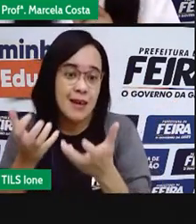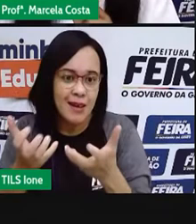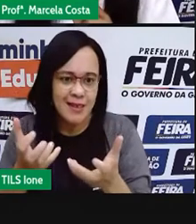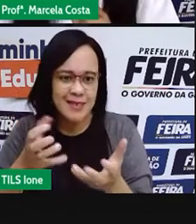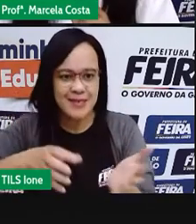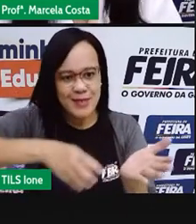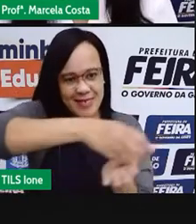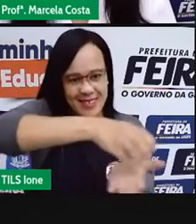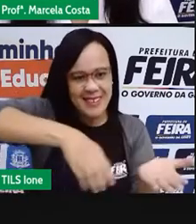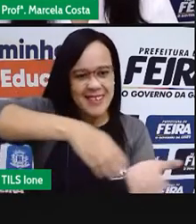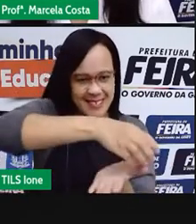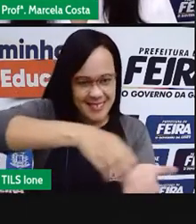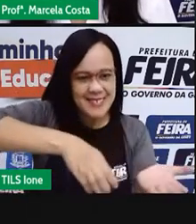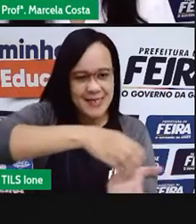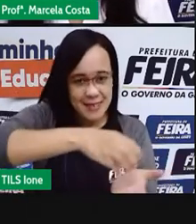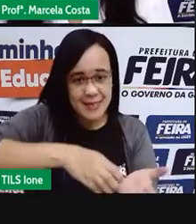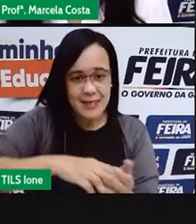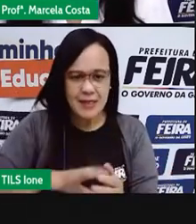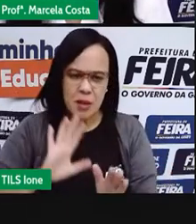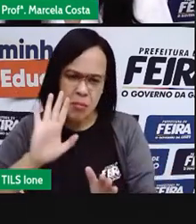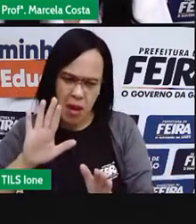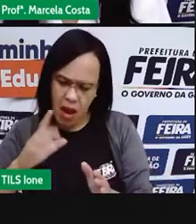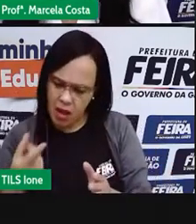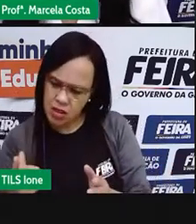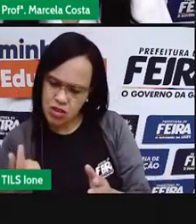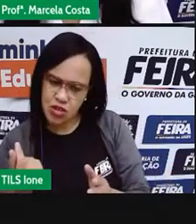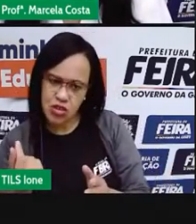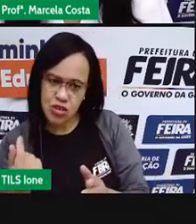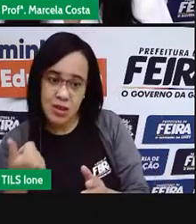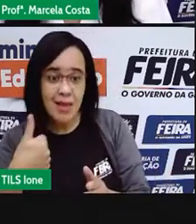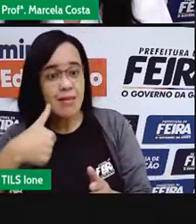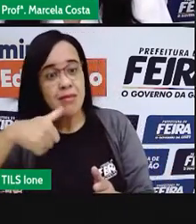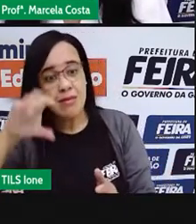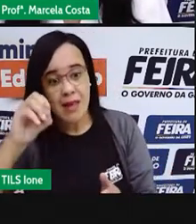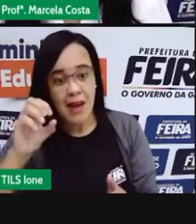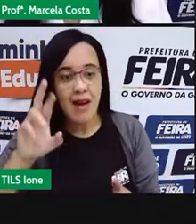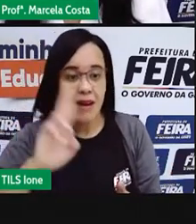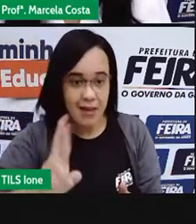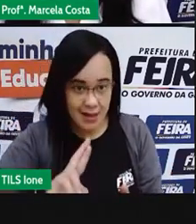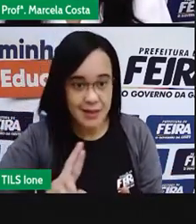carrinho. E custa R$10.